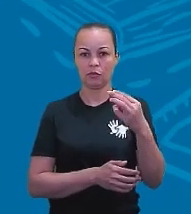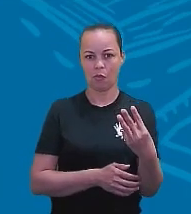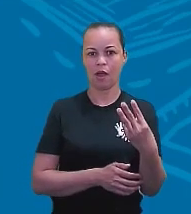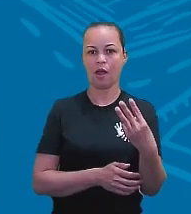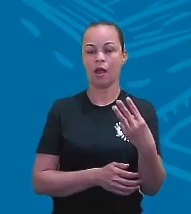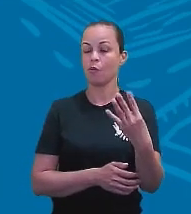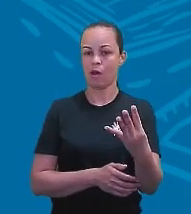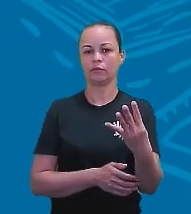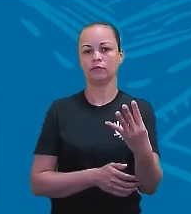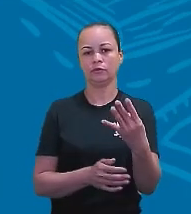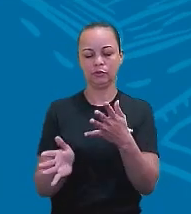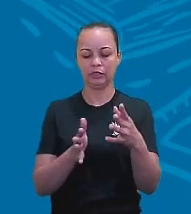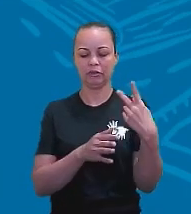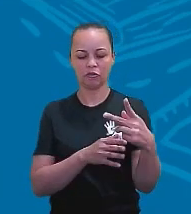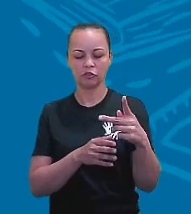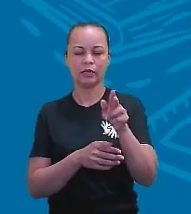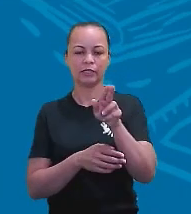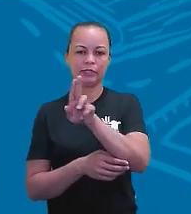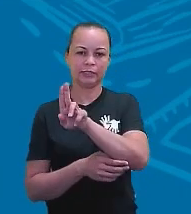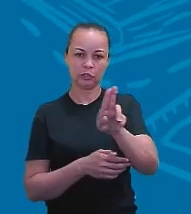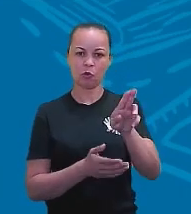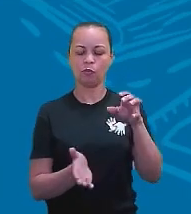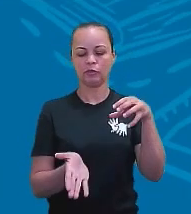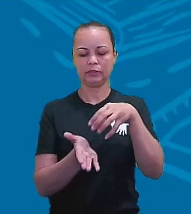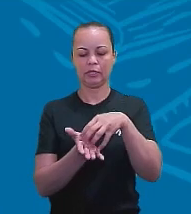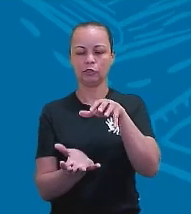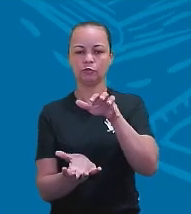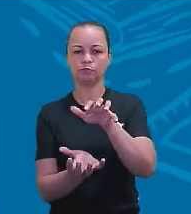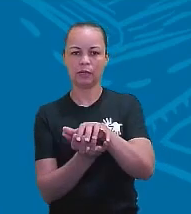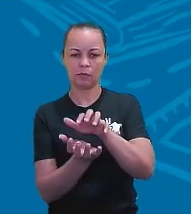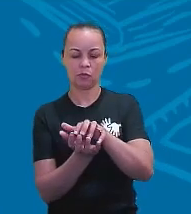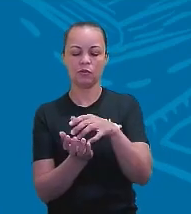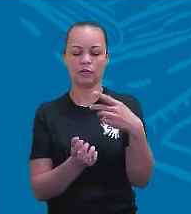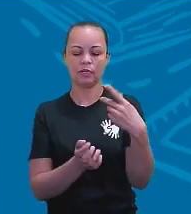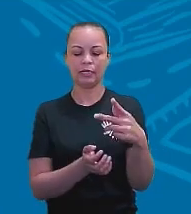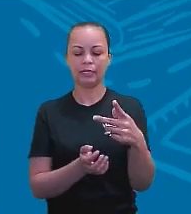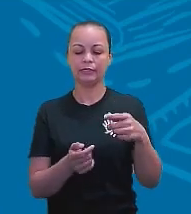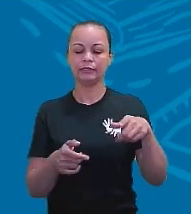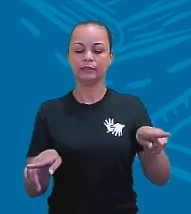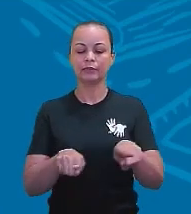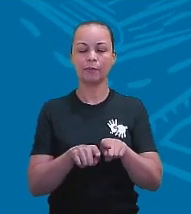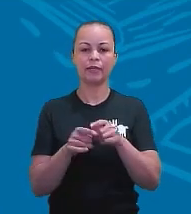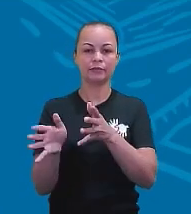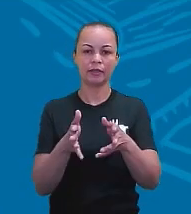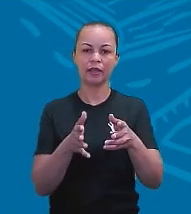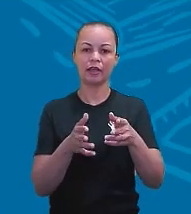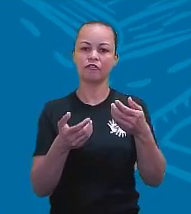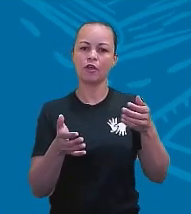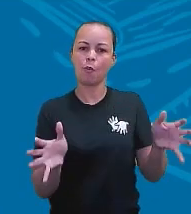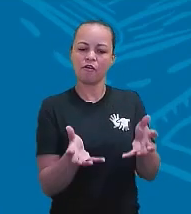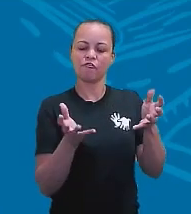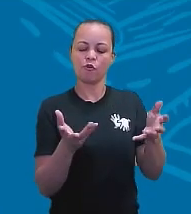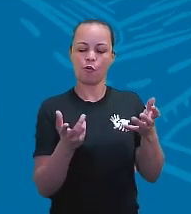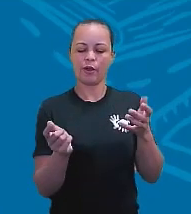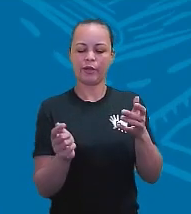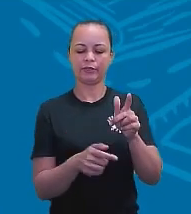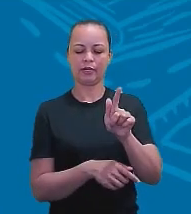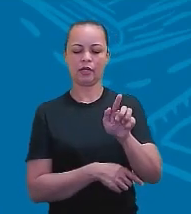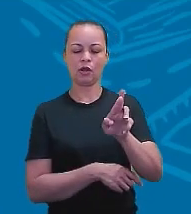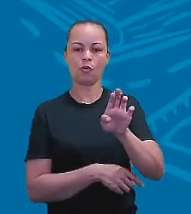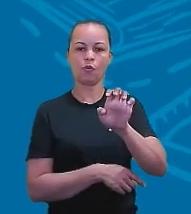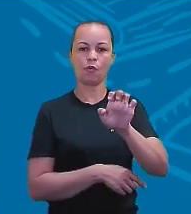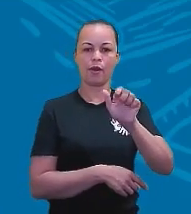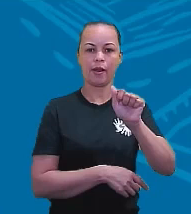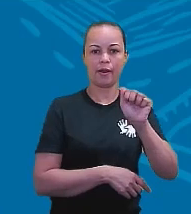foi gerado esse nome para ela. E também teve essa influência, olha, da Great Western. Gente, essa aí